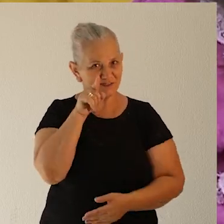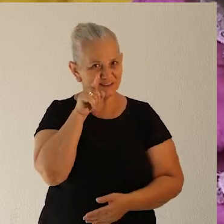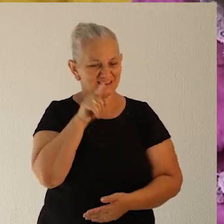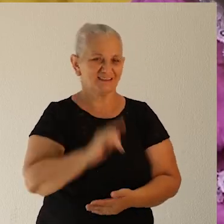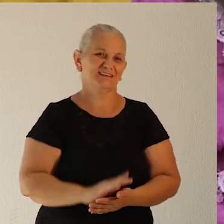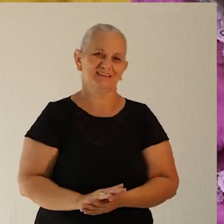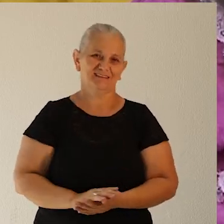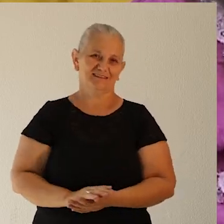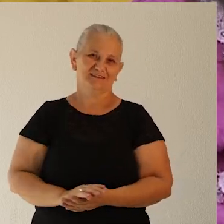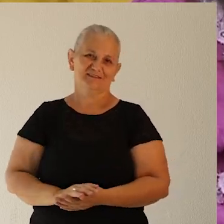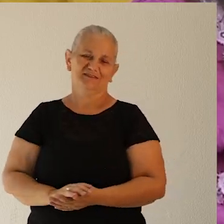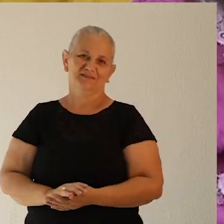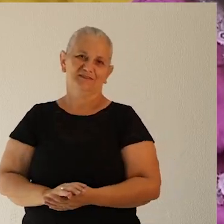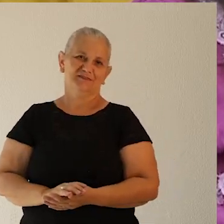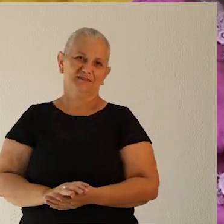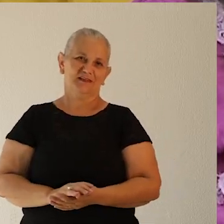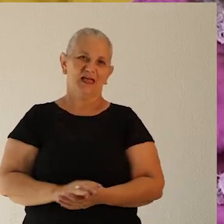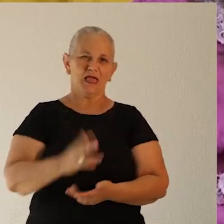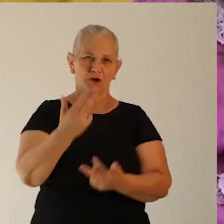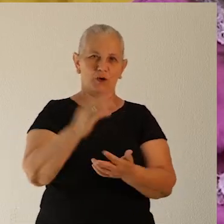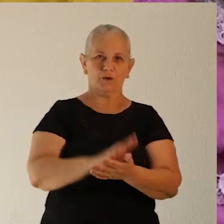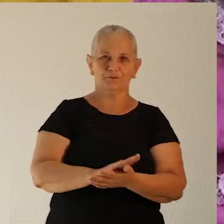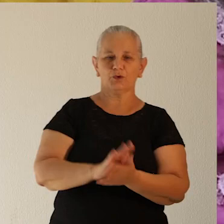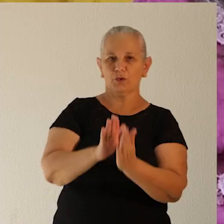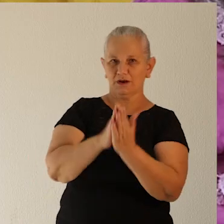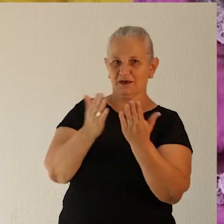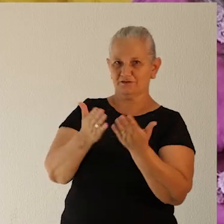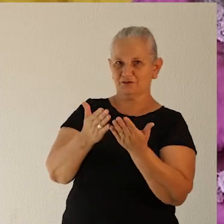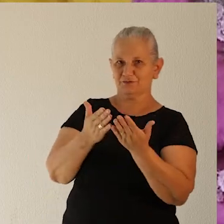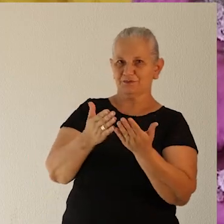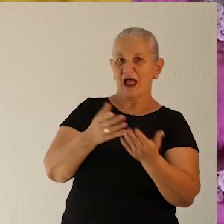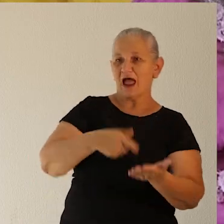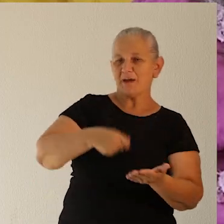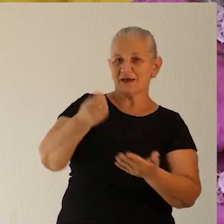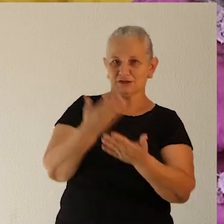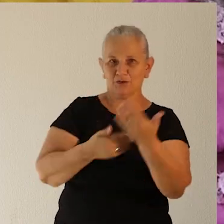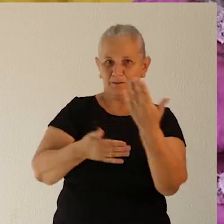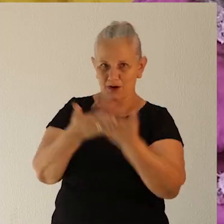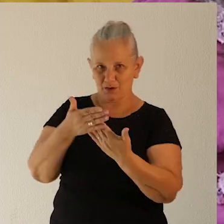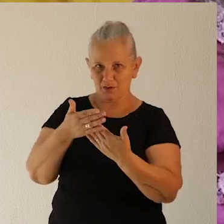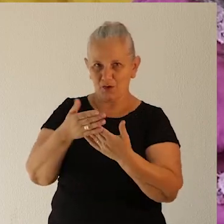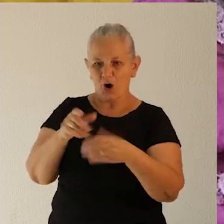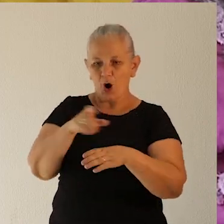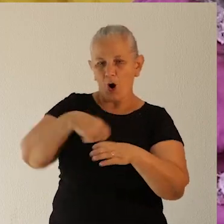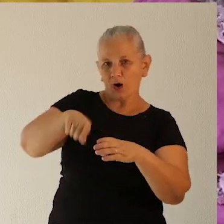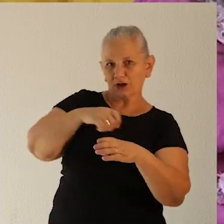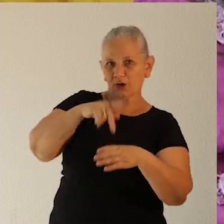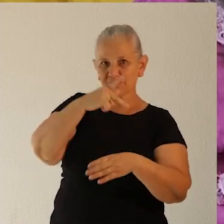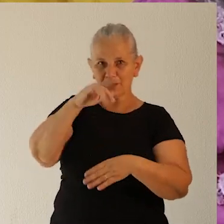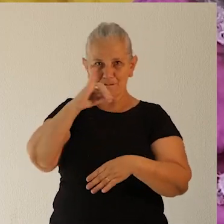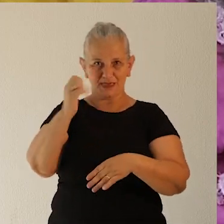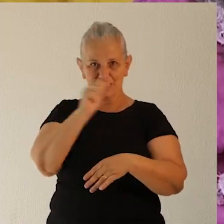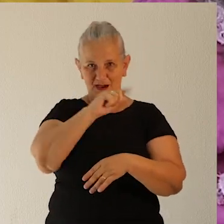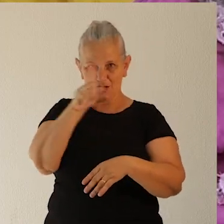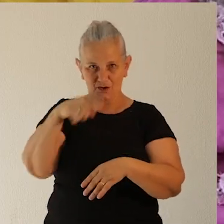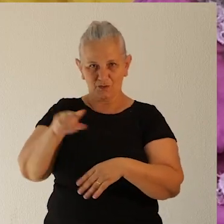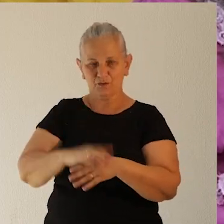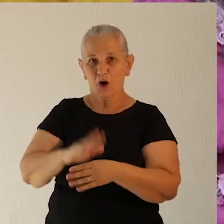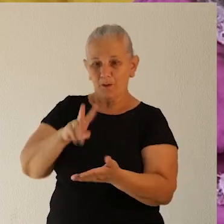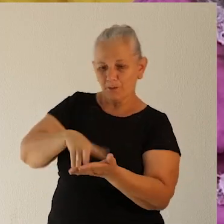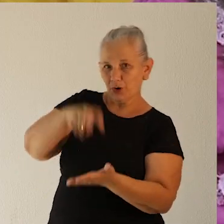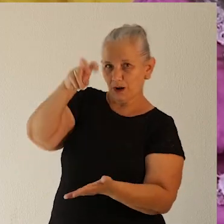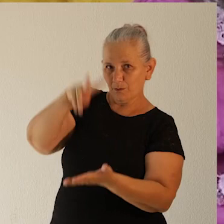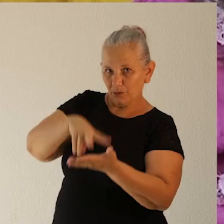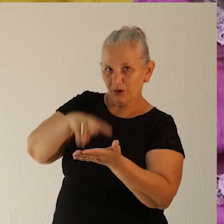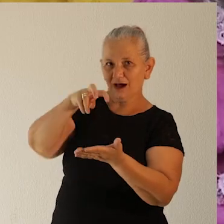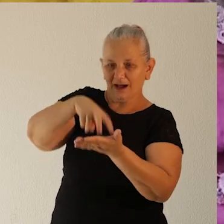assim: arremessa com a mão, desenrola o cordão, roda, roda o peão, no chão traçando as linhas, pula, agacha